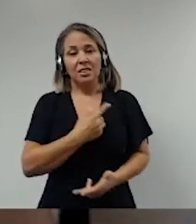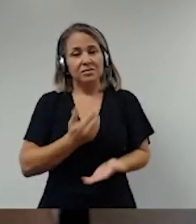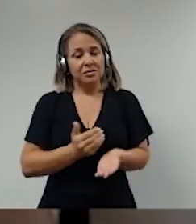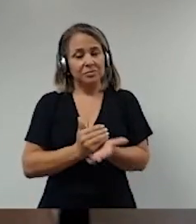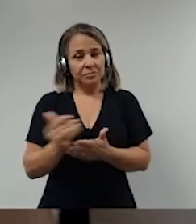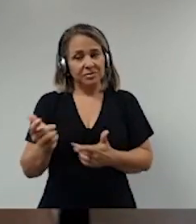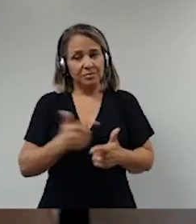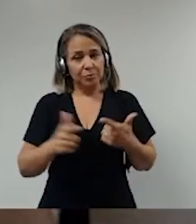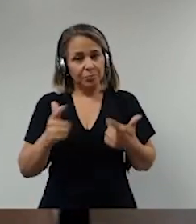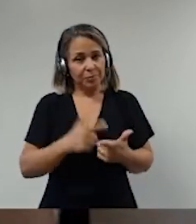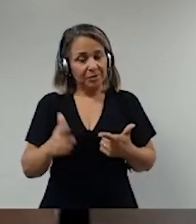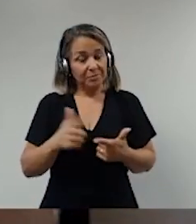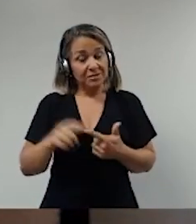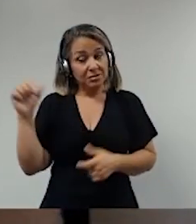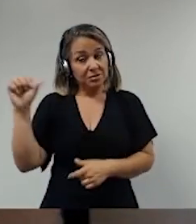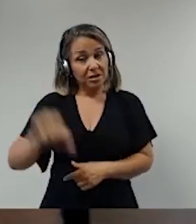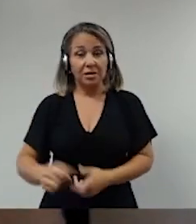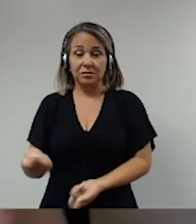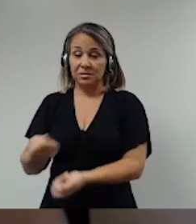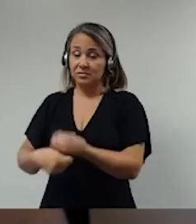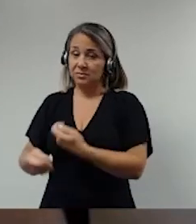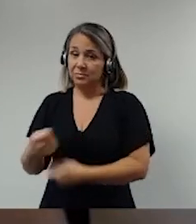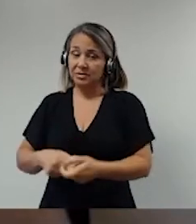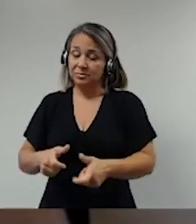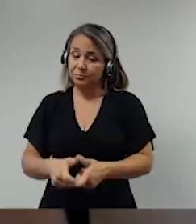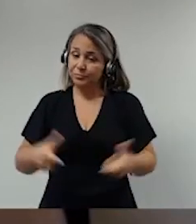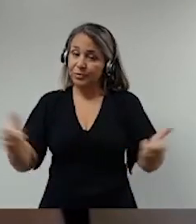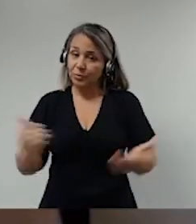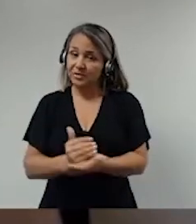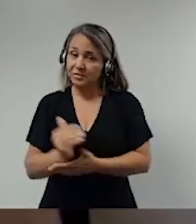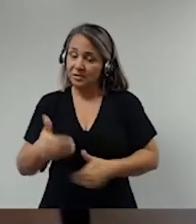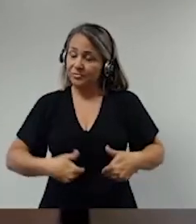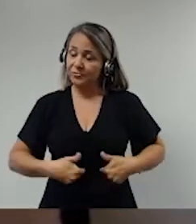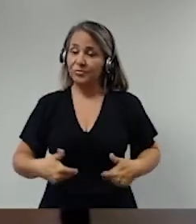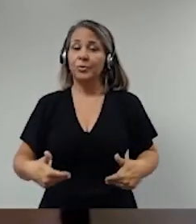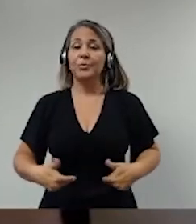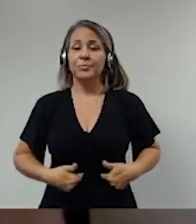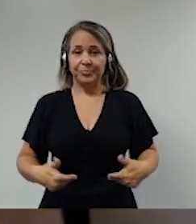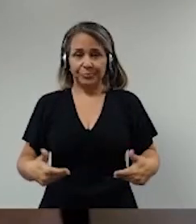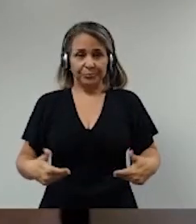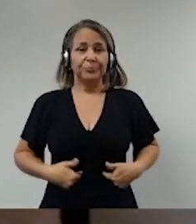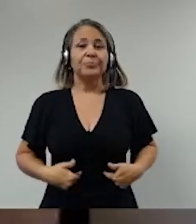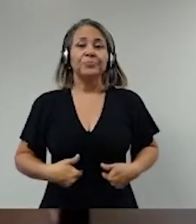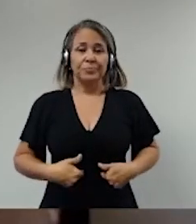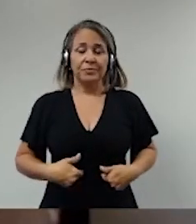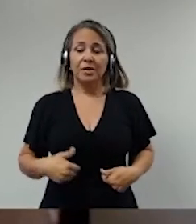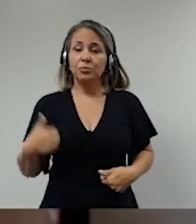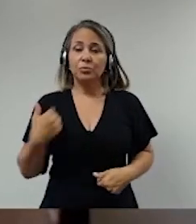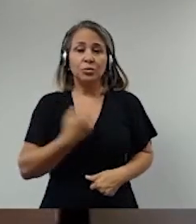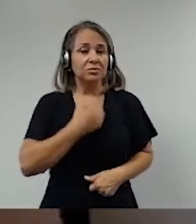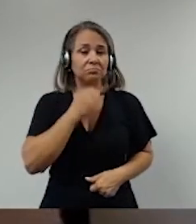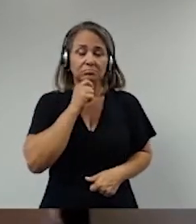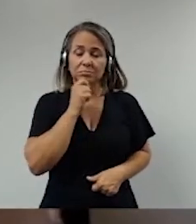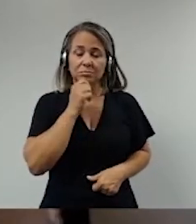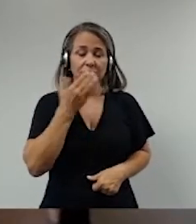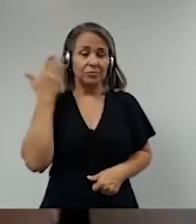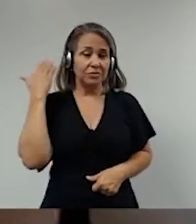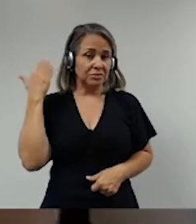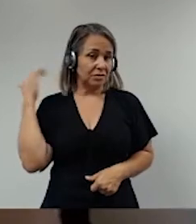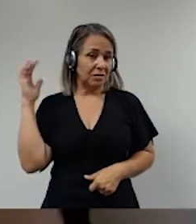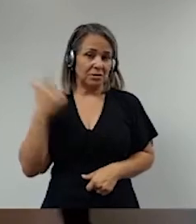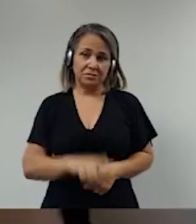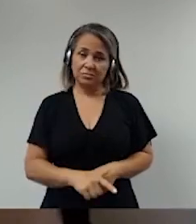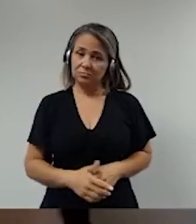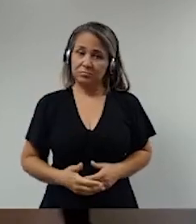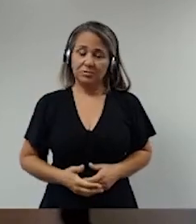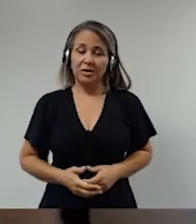crise grave na economia que vai desencadear um processo de fome, nós vamos ter o retorno da fome como a gente ainda não tinha visto na última década,